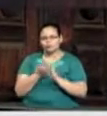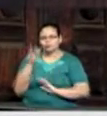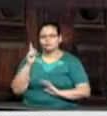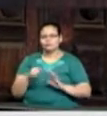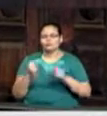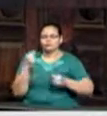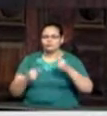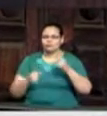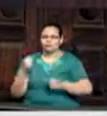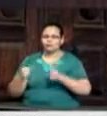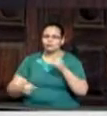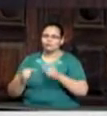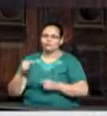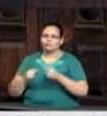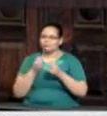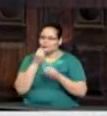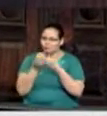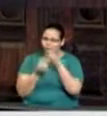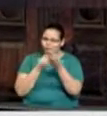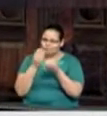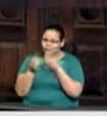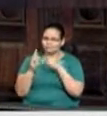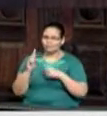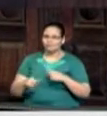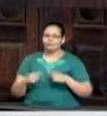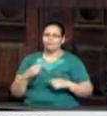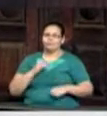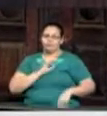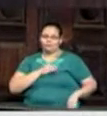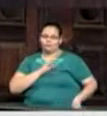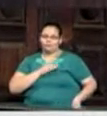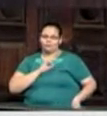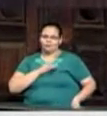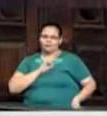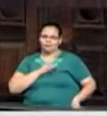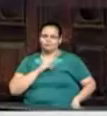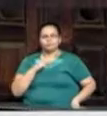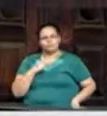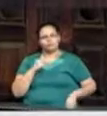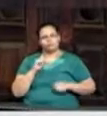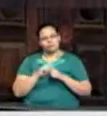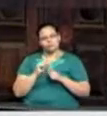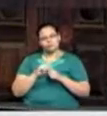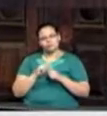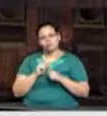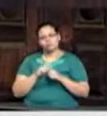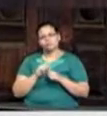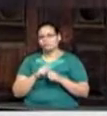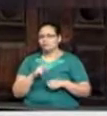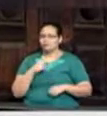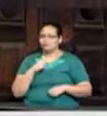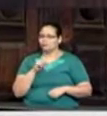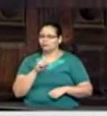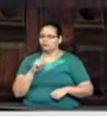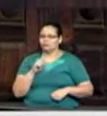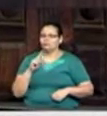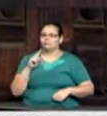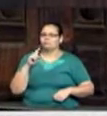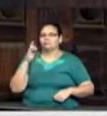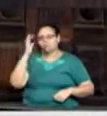da política de renúncia fiscal, e eu sempre faço esta advertência preliminar: eu não considero